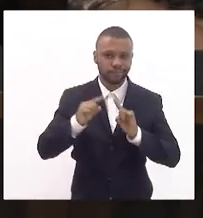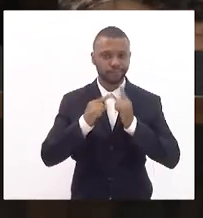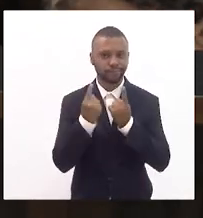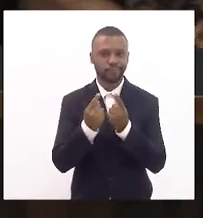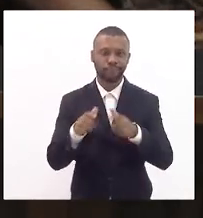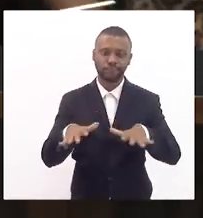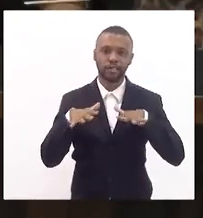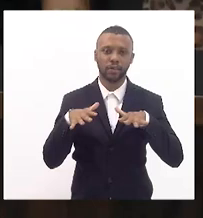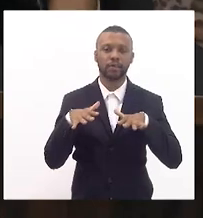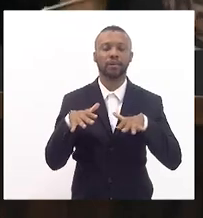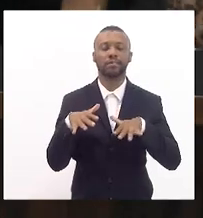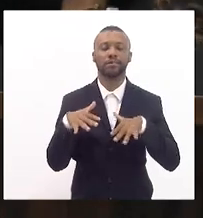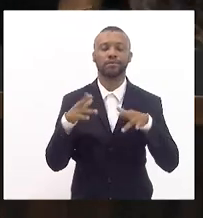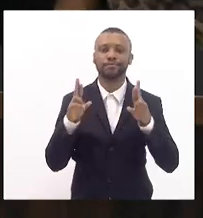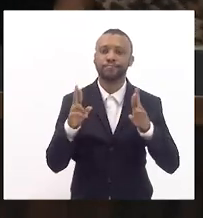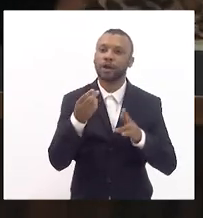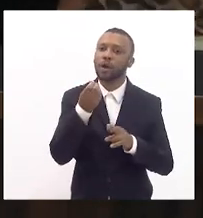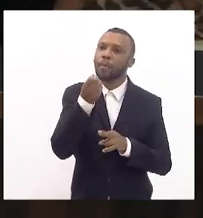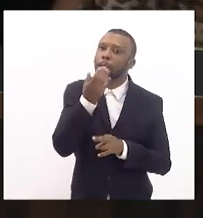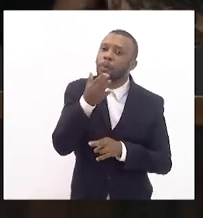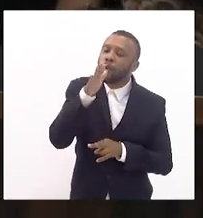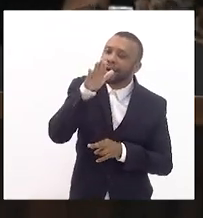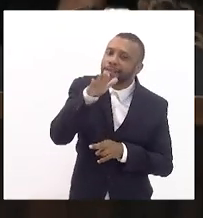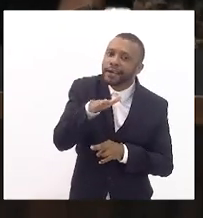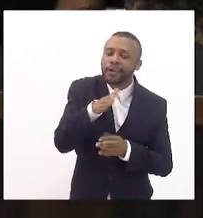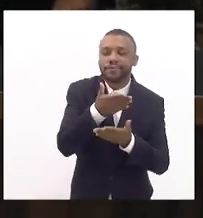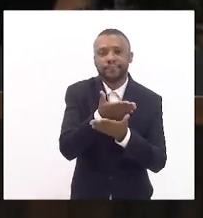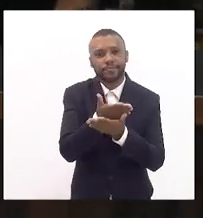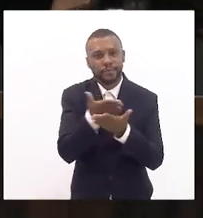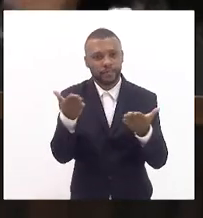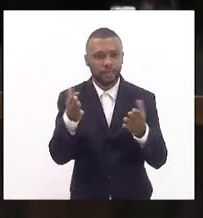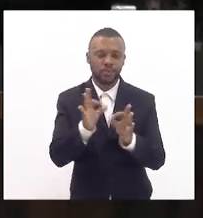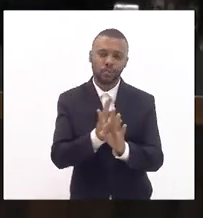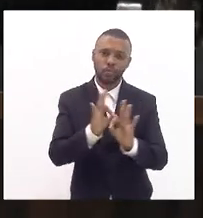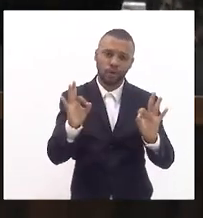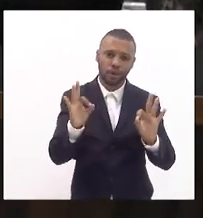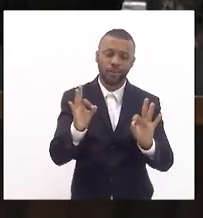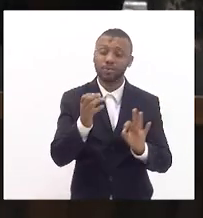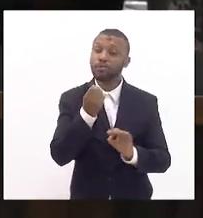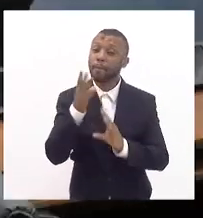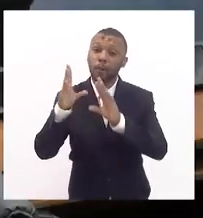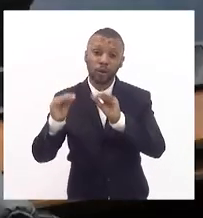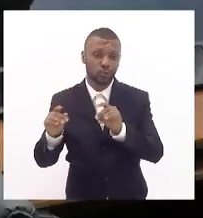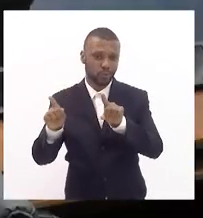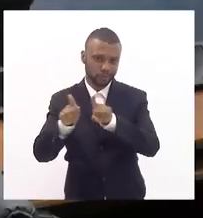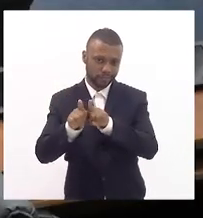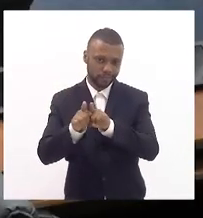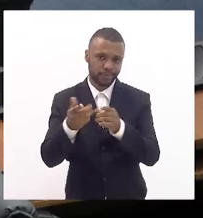sessão. Tenham todos um ótimo final de tarde e uma boa noite.